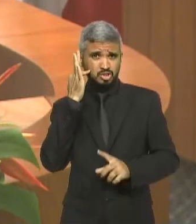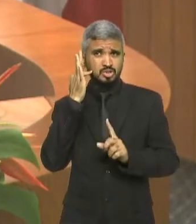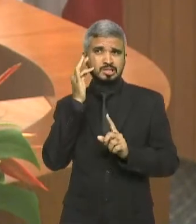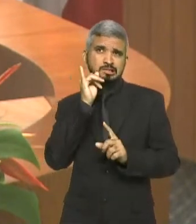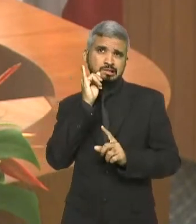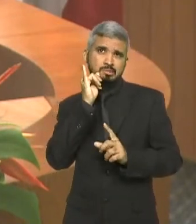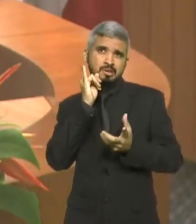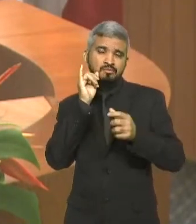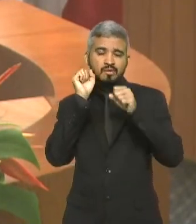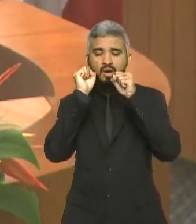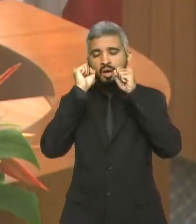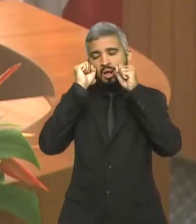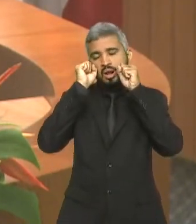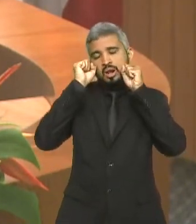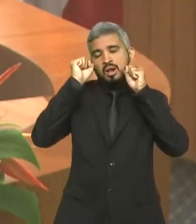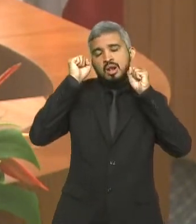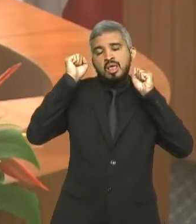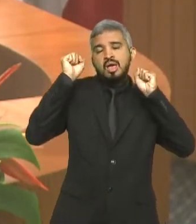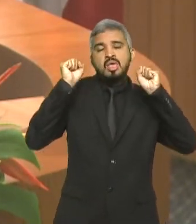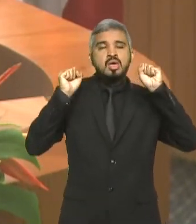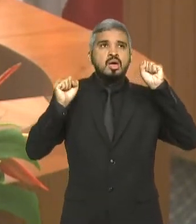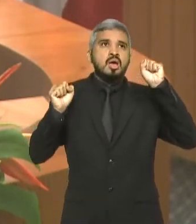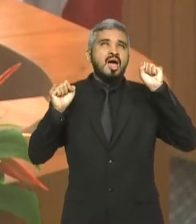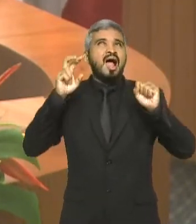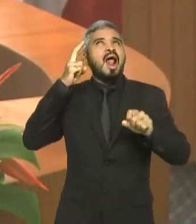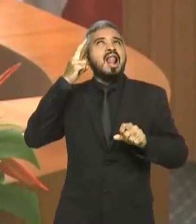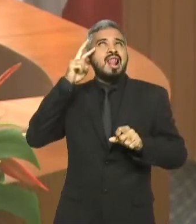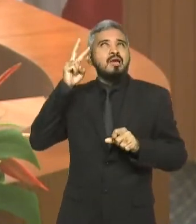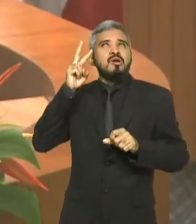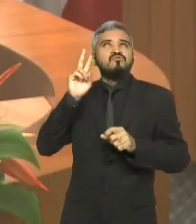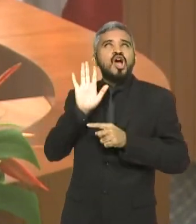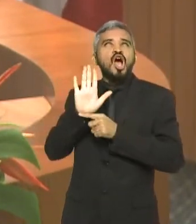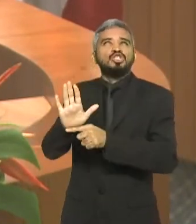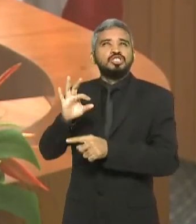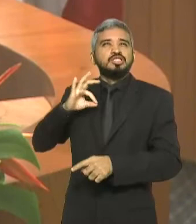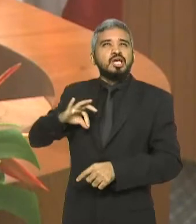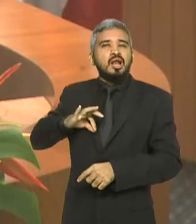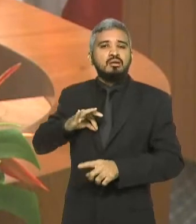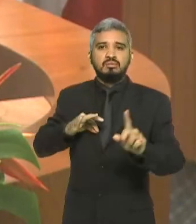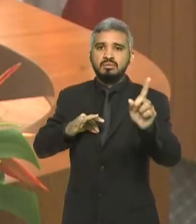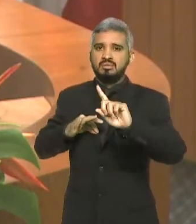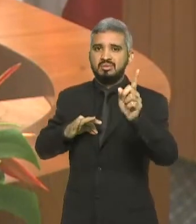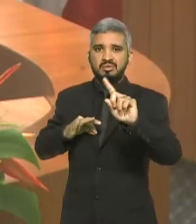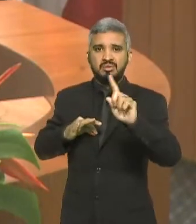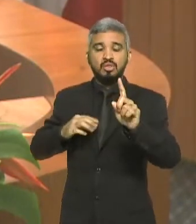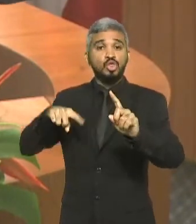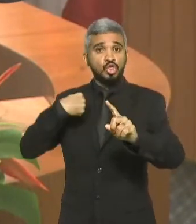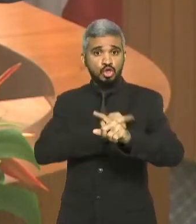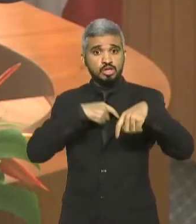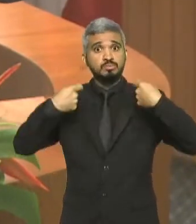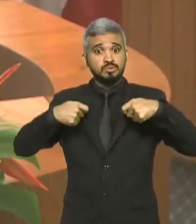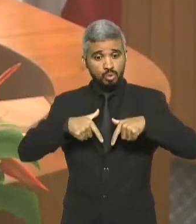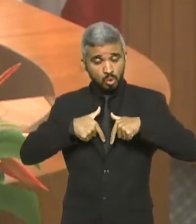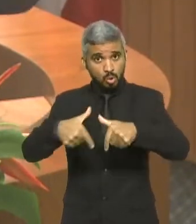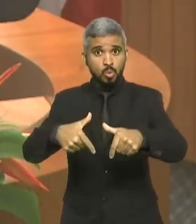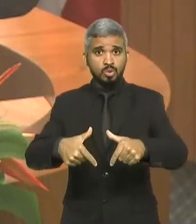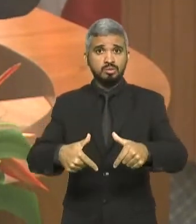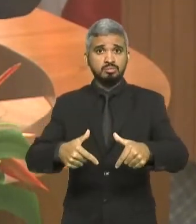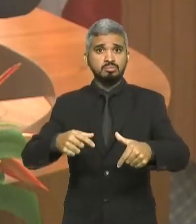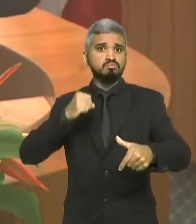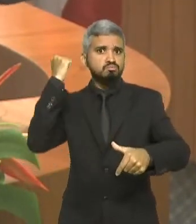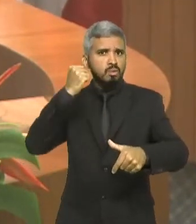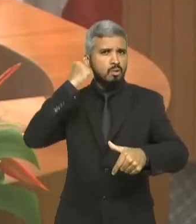e dizer: "Ah, hoje eu lembrei do servidor público". Ele vai fazer isso. Só vamos conquistar, só vamos vencer, se for na luta,